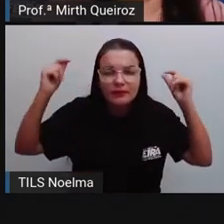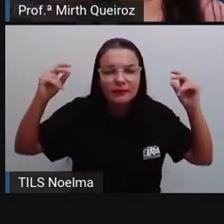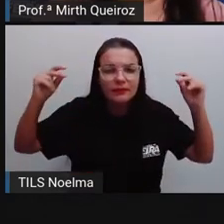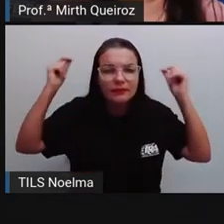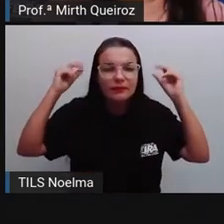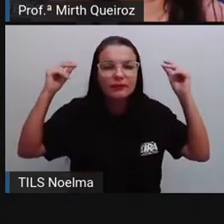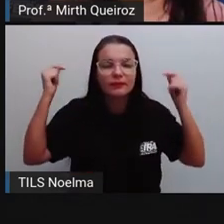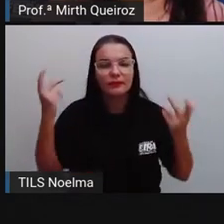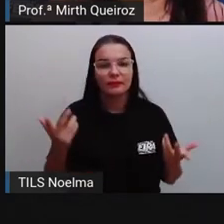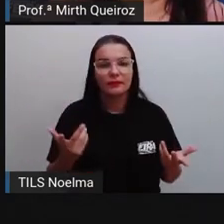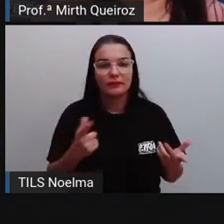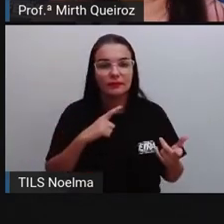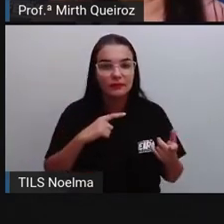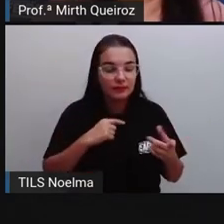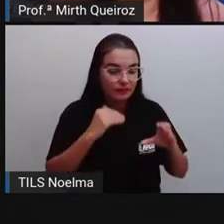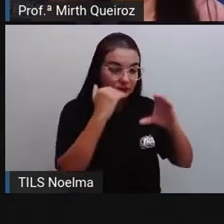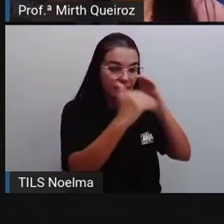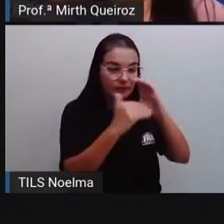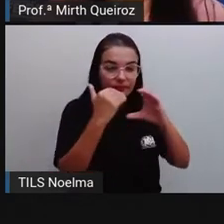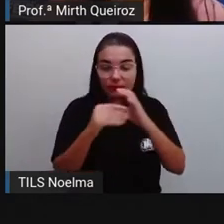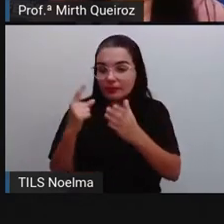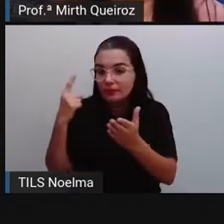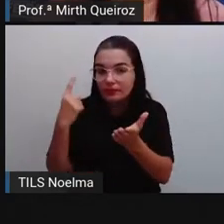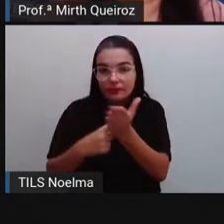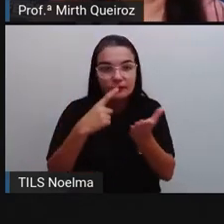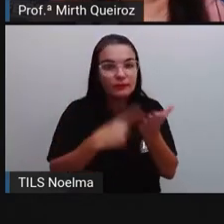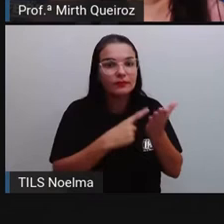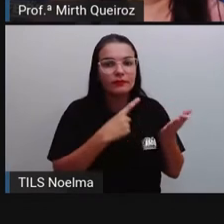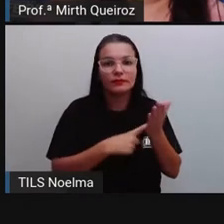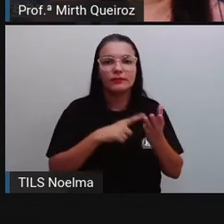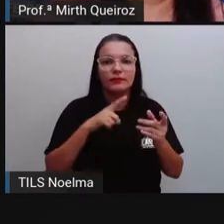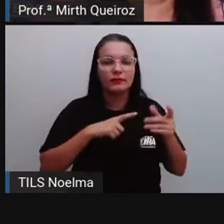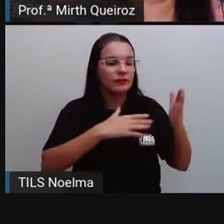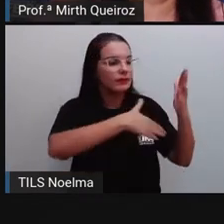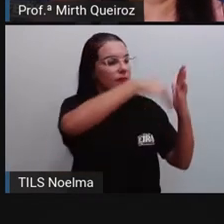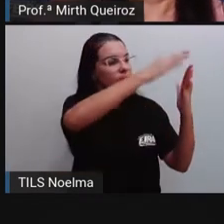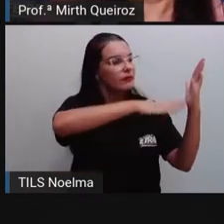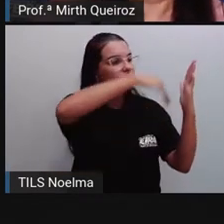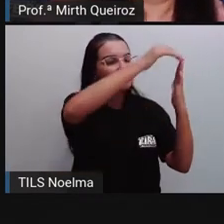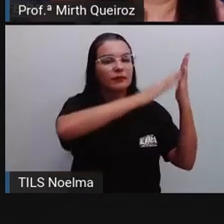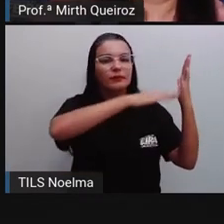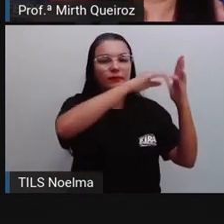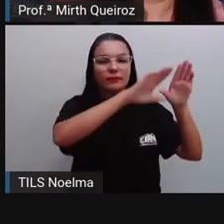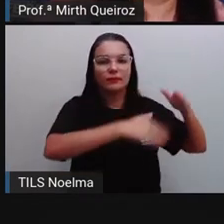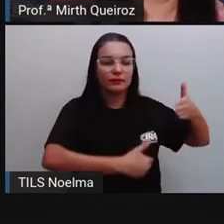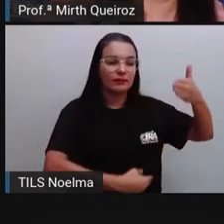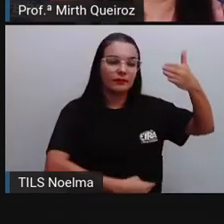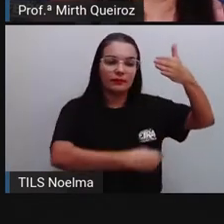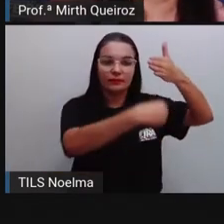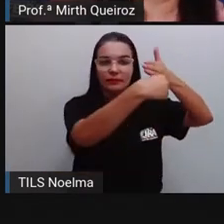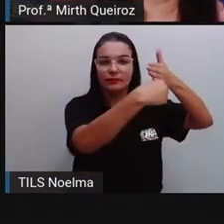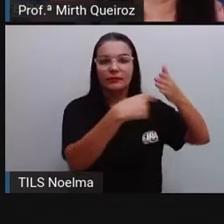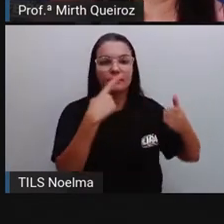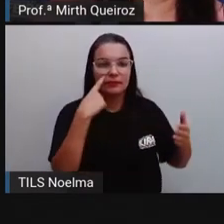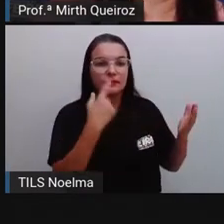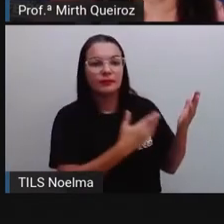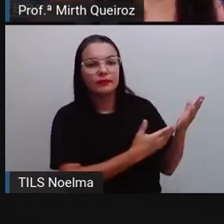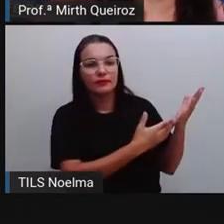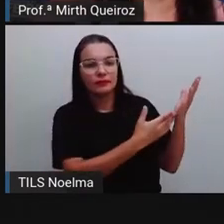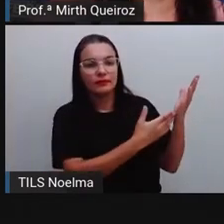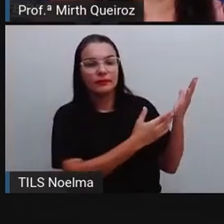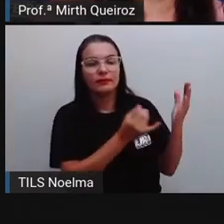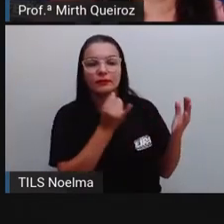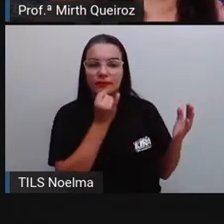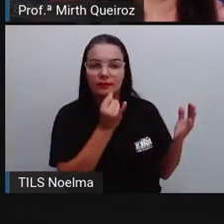que deixavam suas mensagens nas paredes das cavernas, como a gente tem aqui essa imagem, né, esse desenho aí